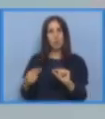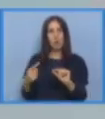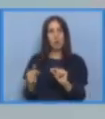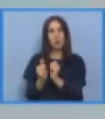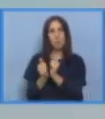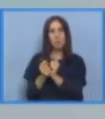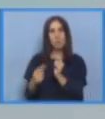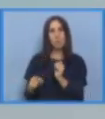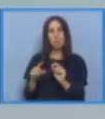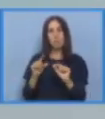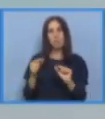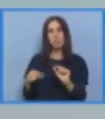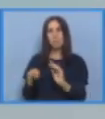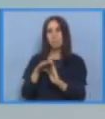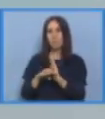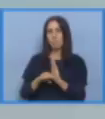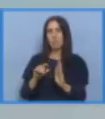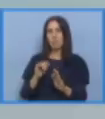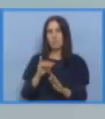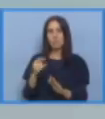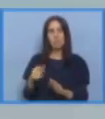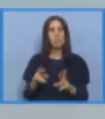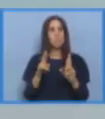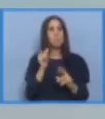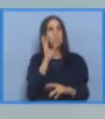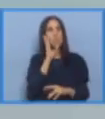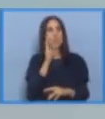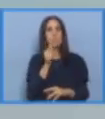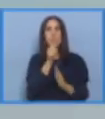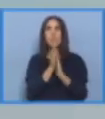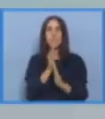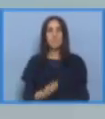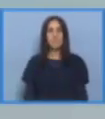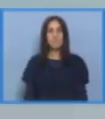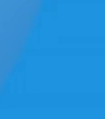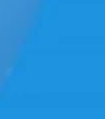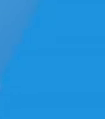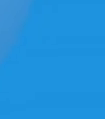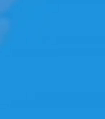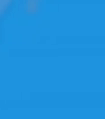acompanhar a edição rádio do programa Eclésia. Tenha então uma muito boa tarde. Até amanhã, se Deus quiser.